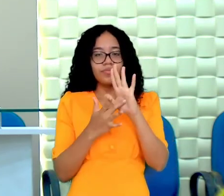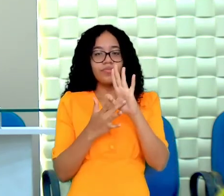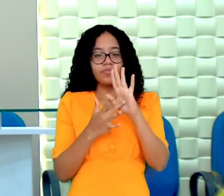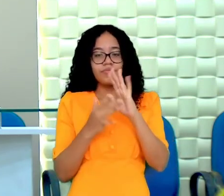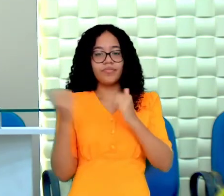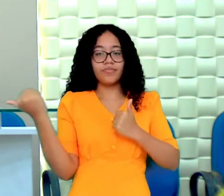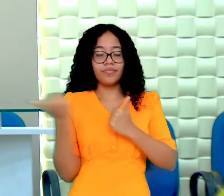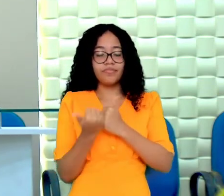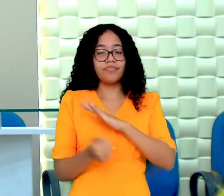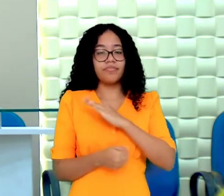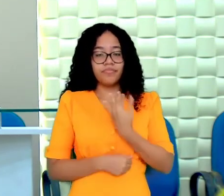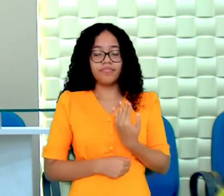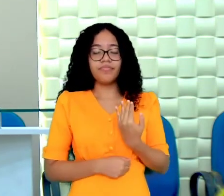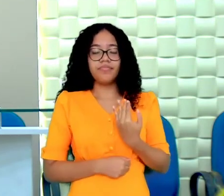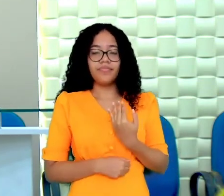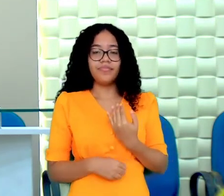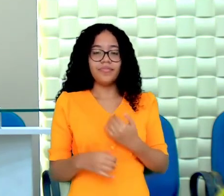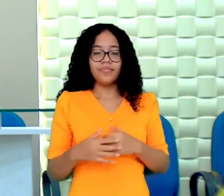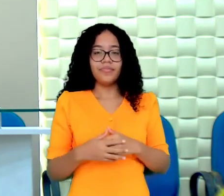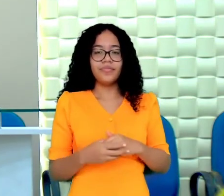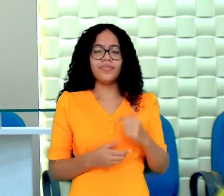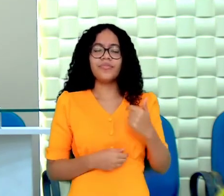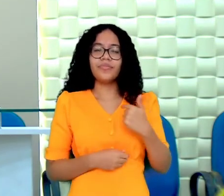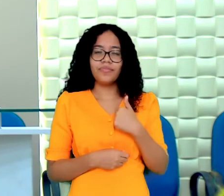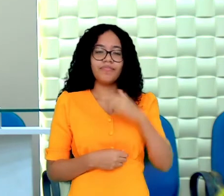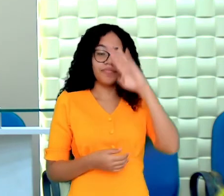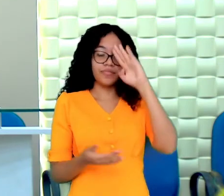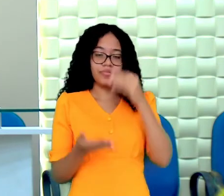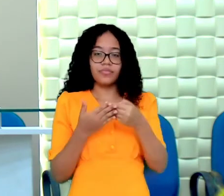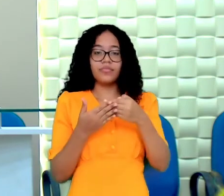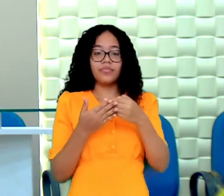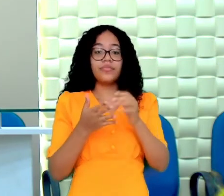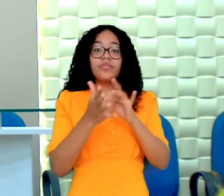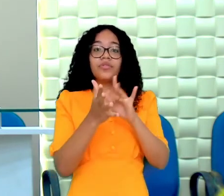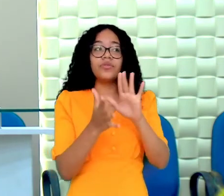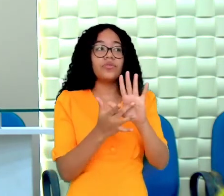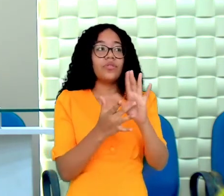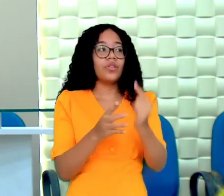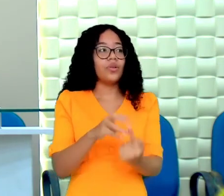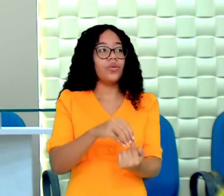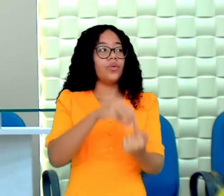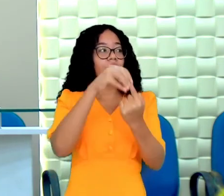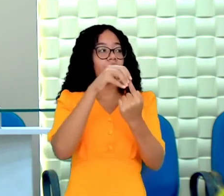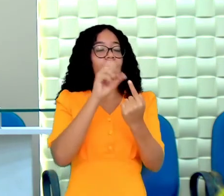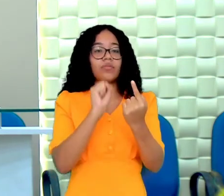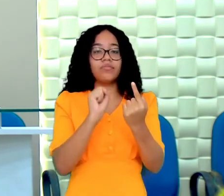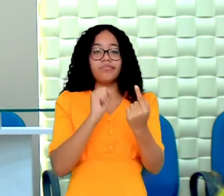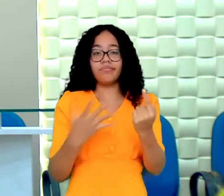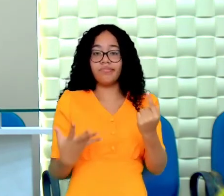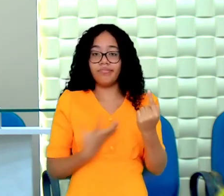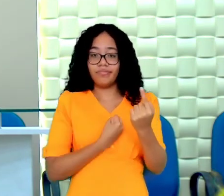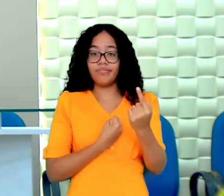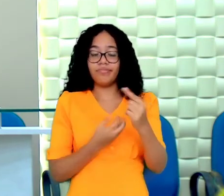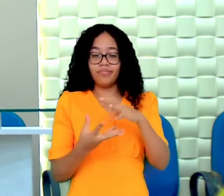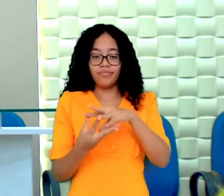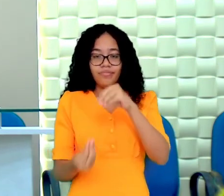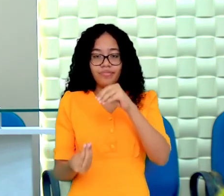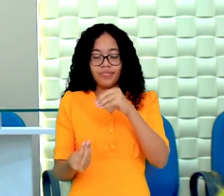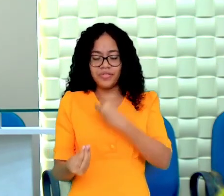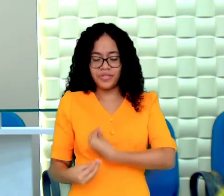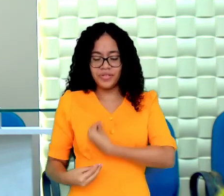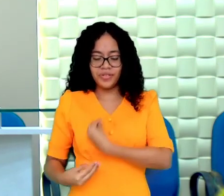mim. Eu reconheço que Jesus Cristo é o único que pode salvar a minha alma. E eu entrego a minha